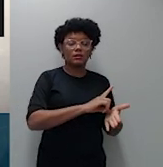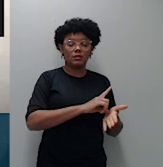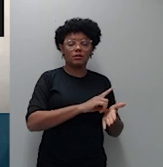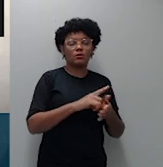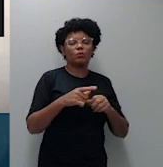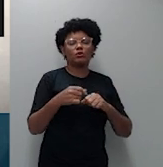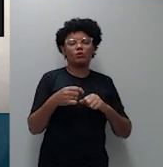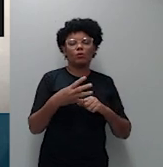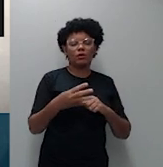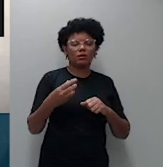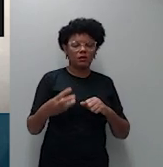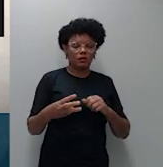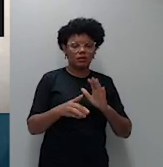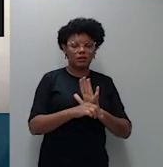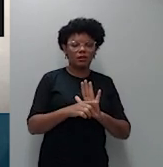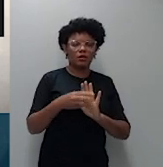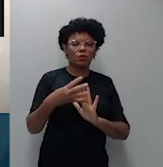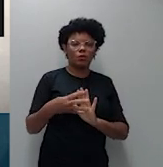lei